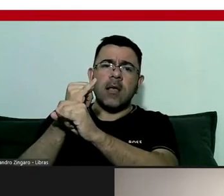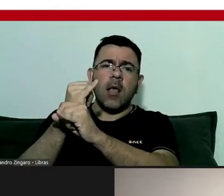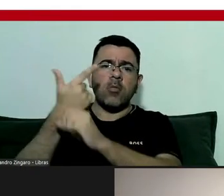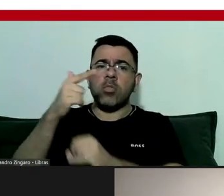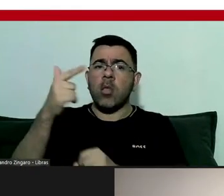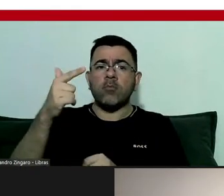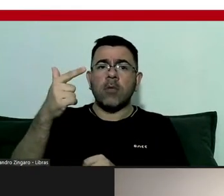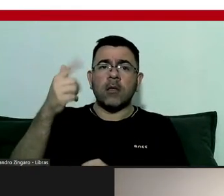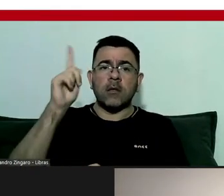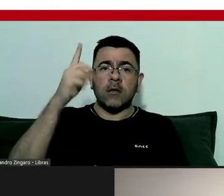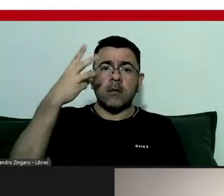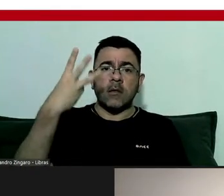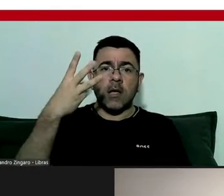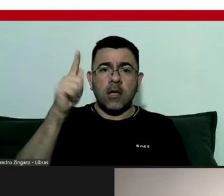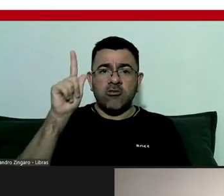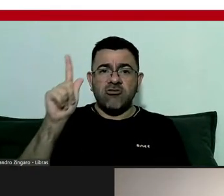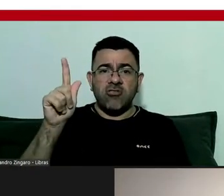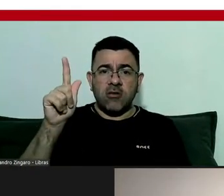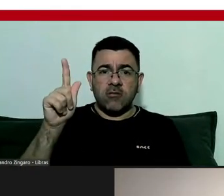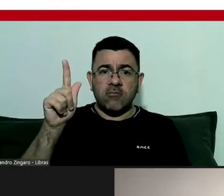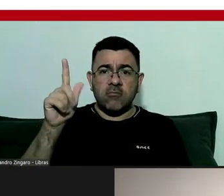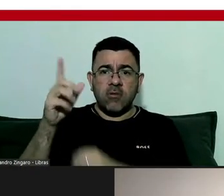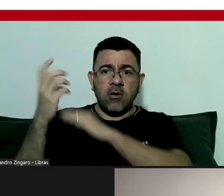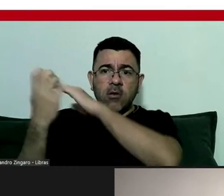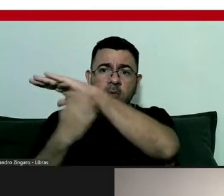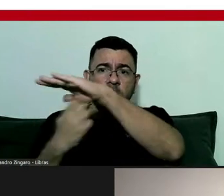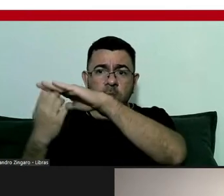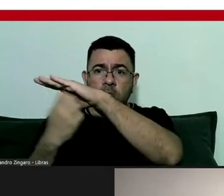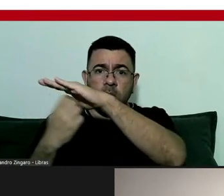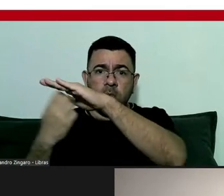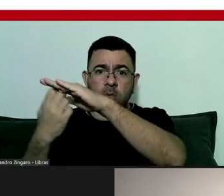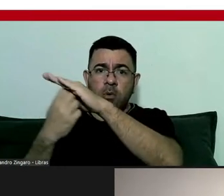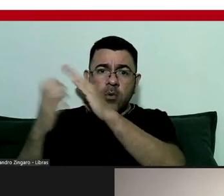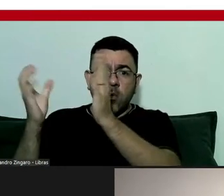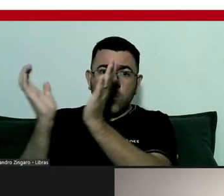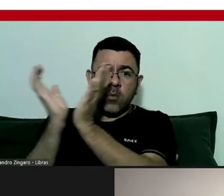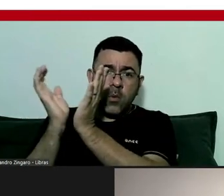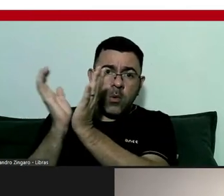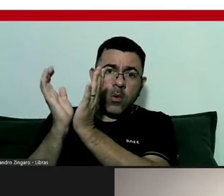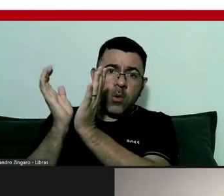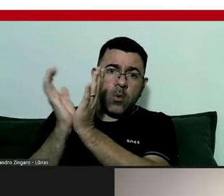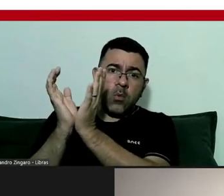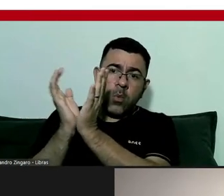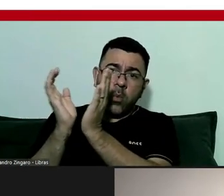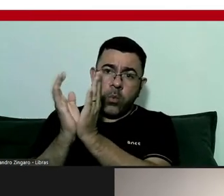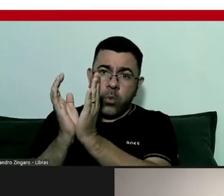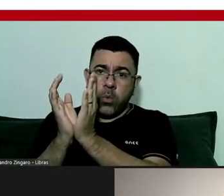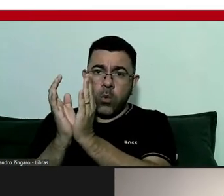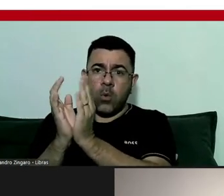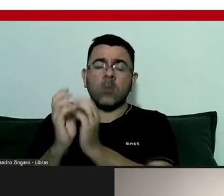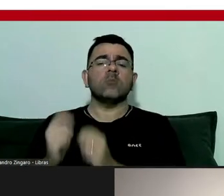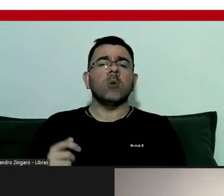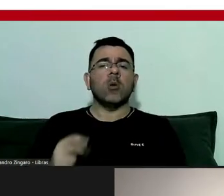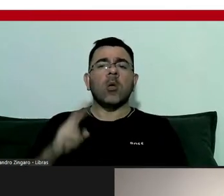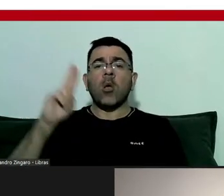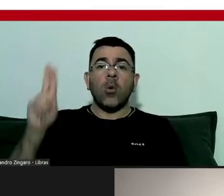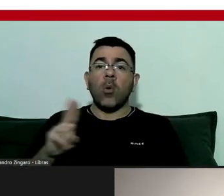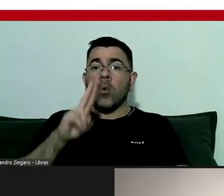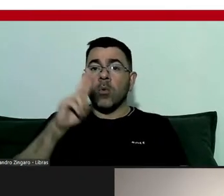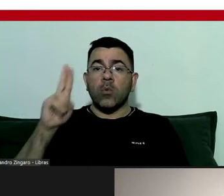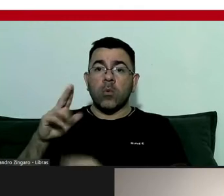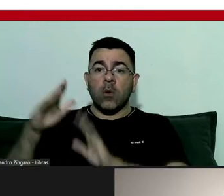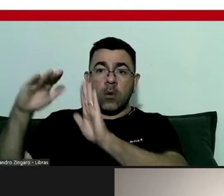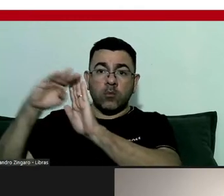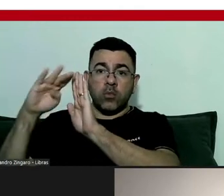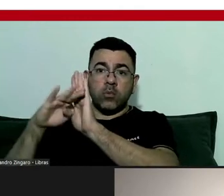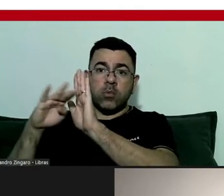3G um grupo de entidades e coletivos ao qual pertençam usamos dentro do projeto aqui não